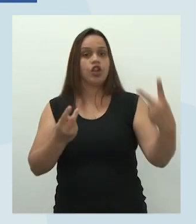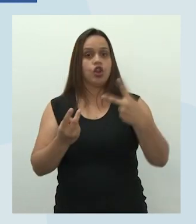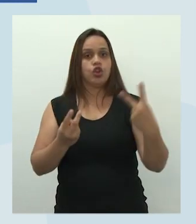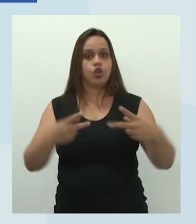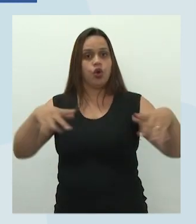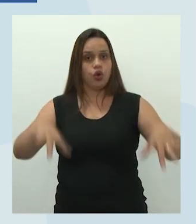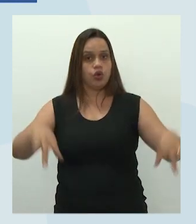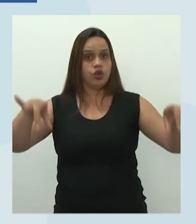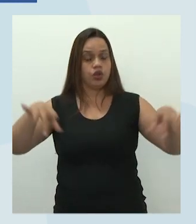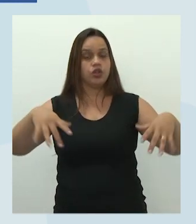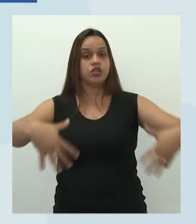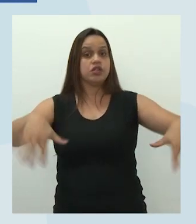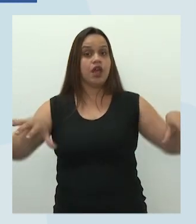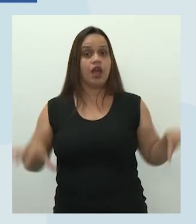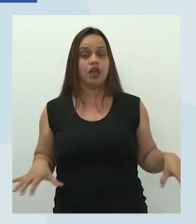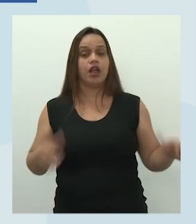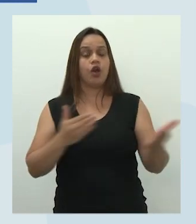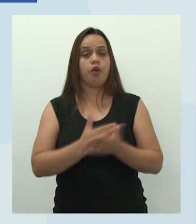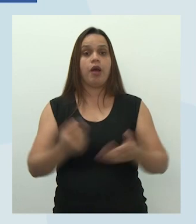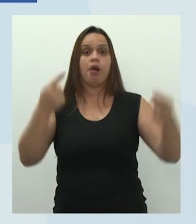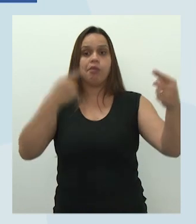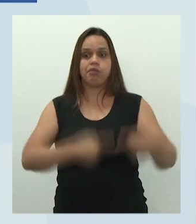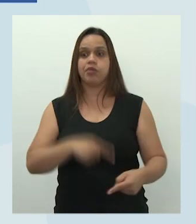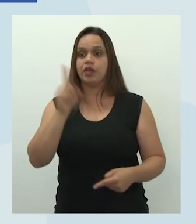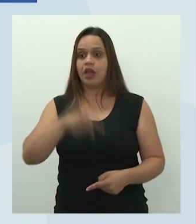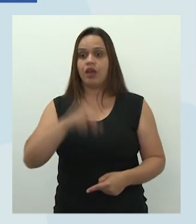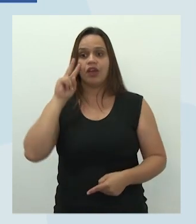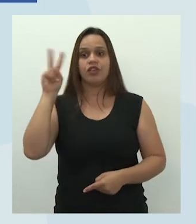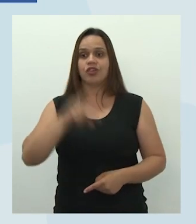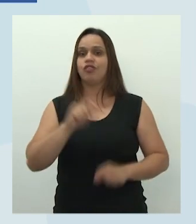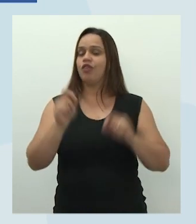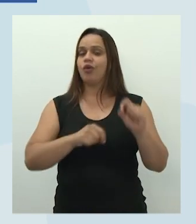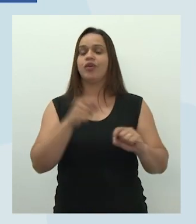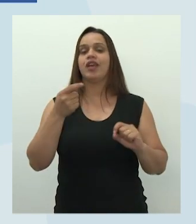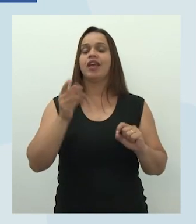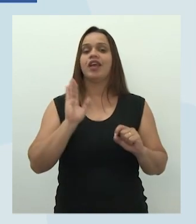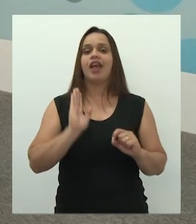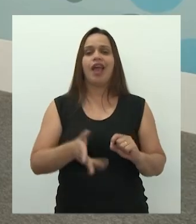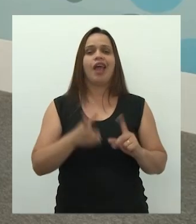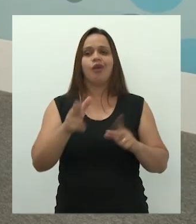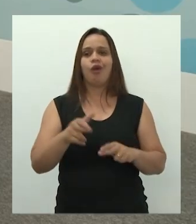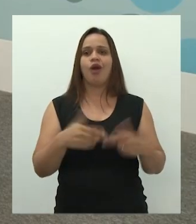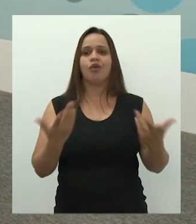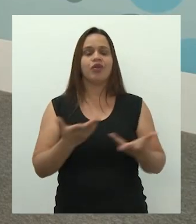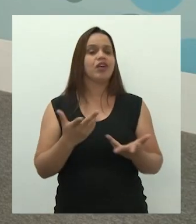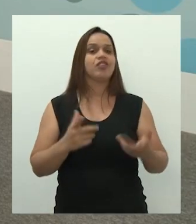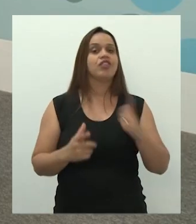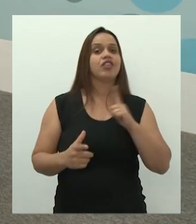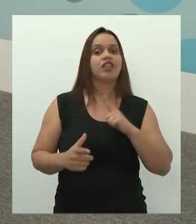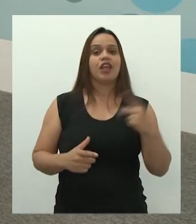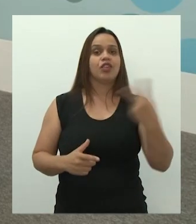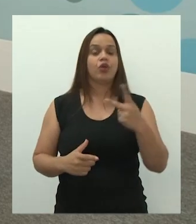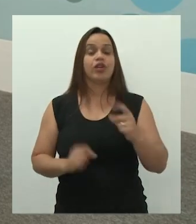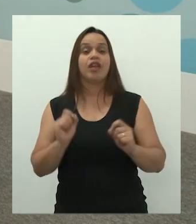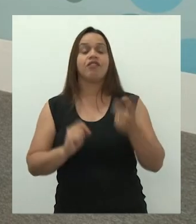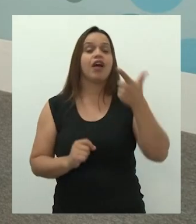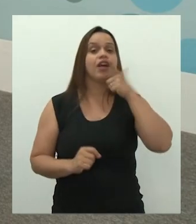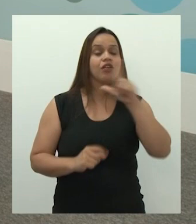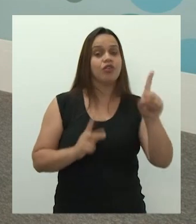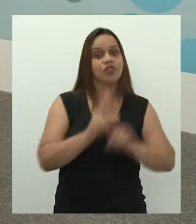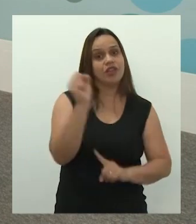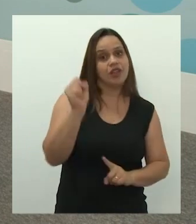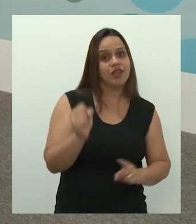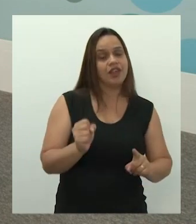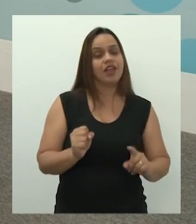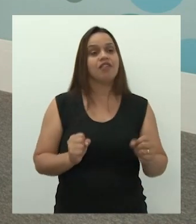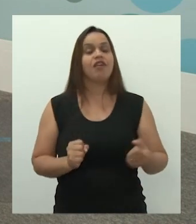vão começar a acontecer, é o famoso resta um, né, professora Janaína? Nós temos 2 aqui, quem vai vencer, quem vai levar a melhor e quem vai centralizar